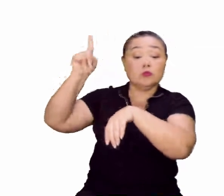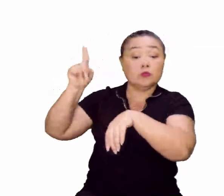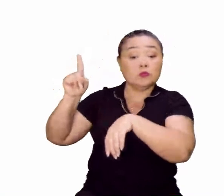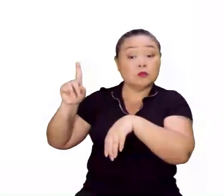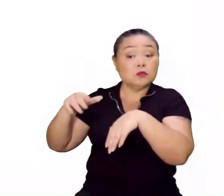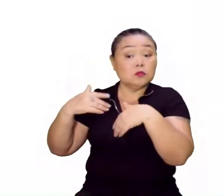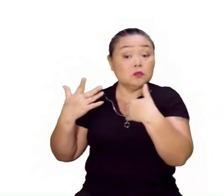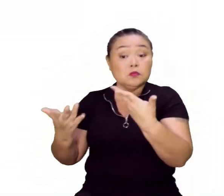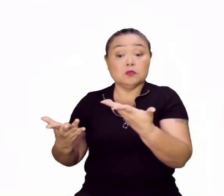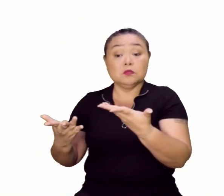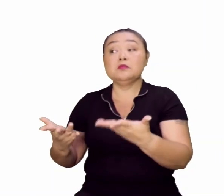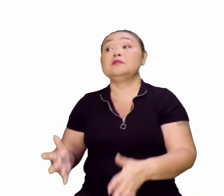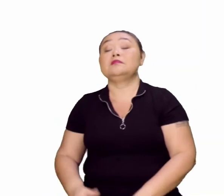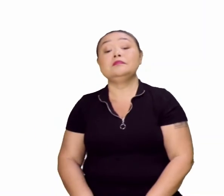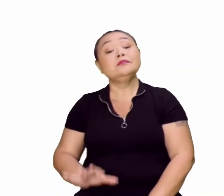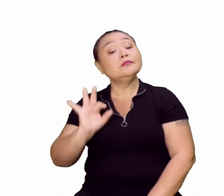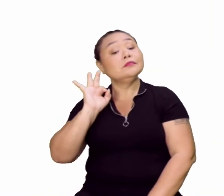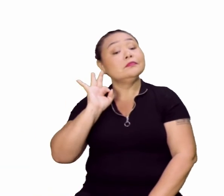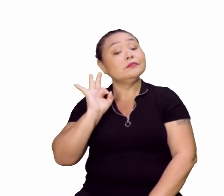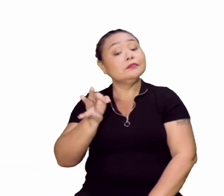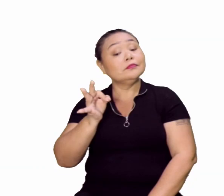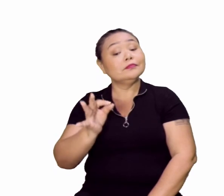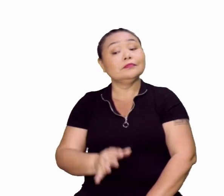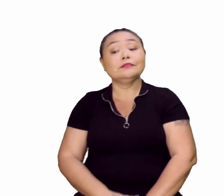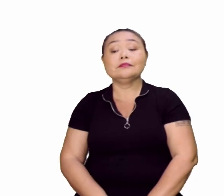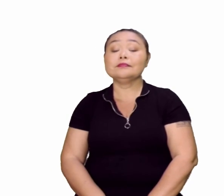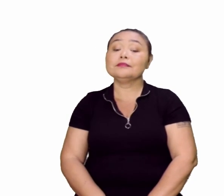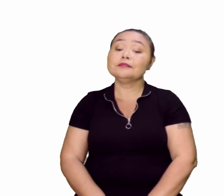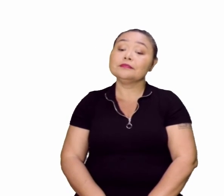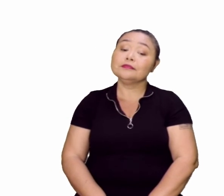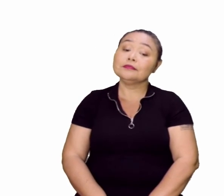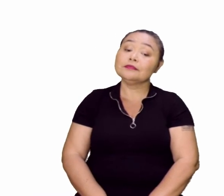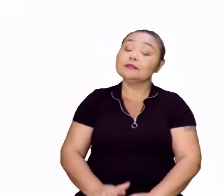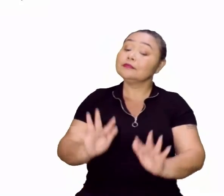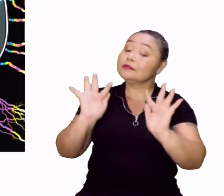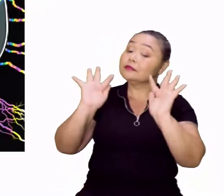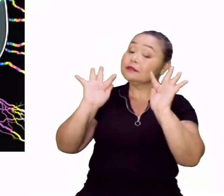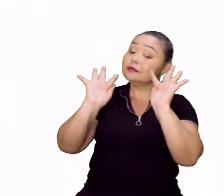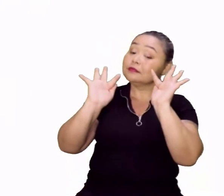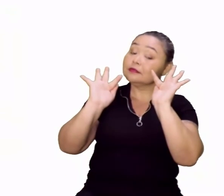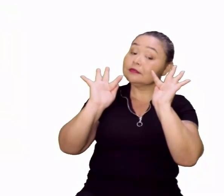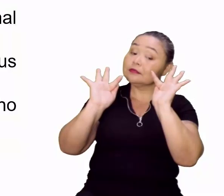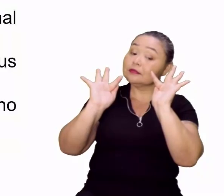países. Certo? Então,